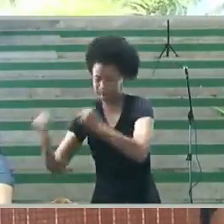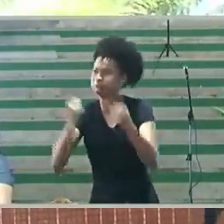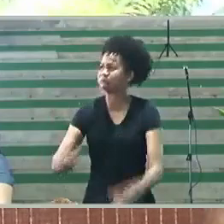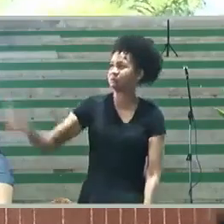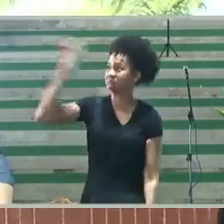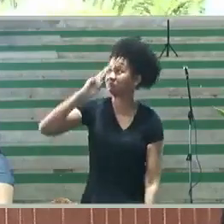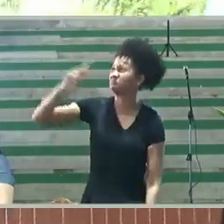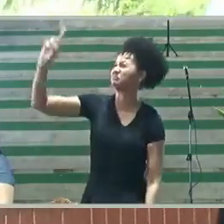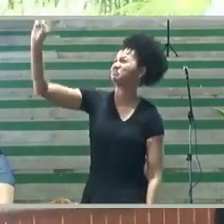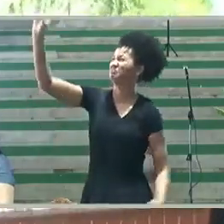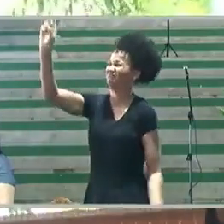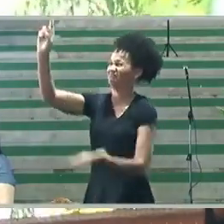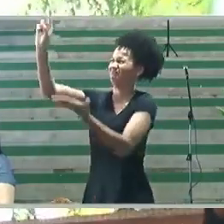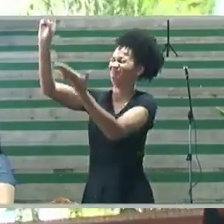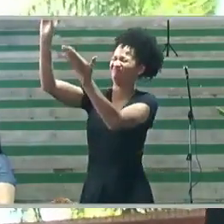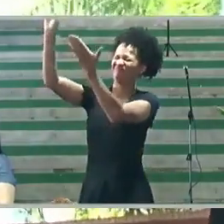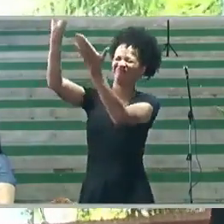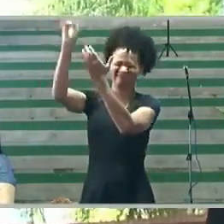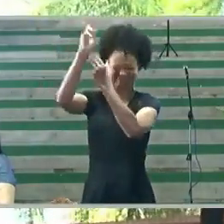Poderoso é o Senhor nosso.